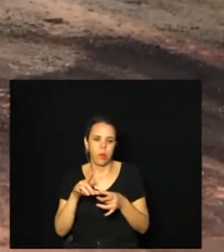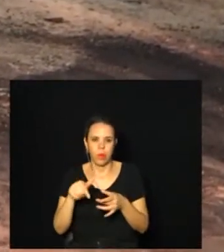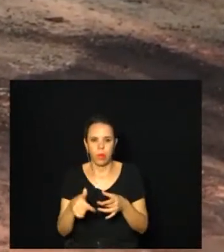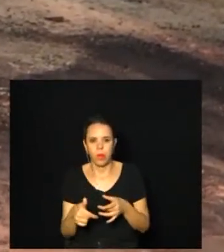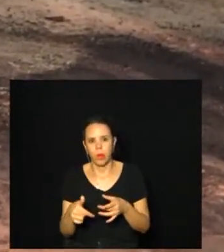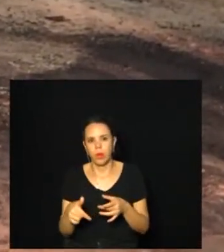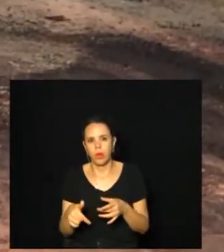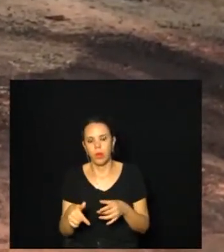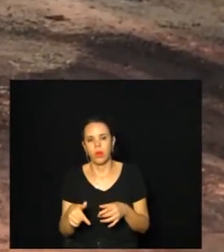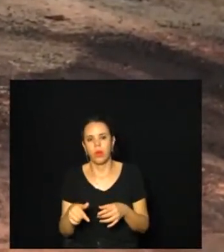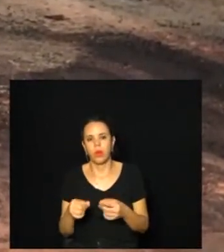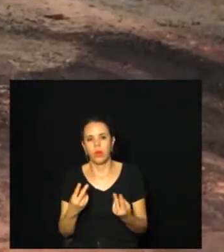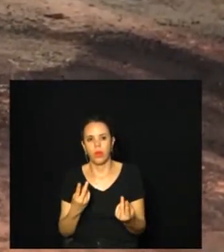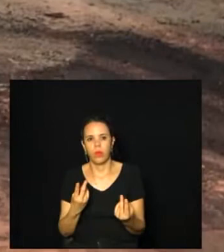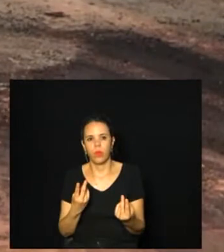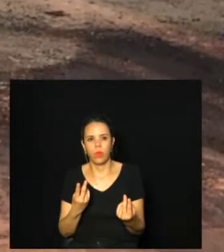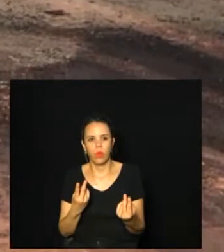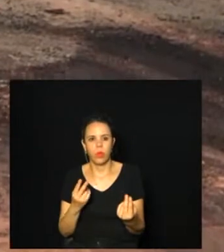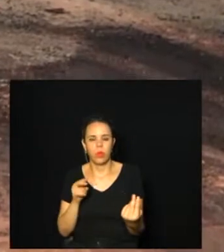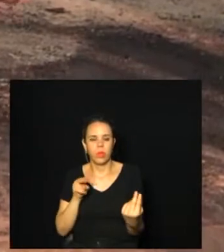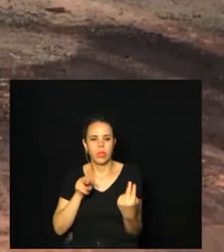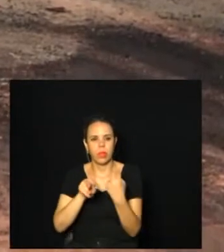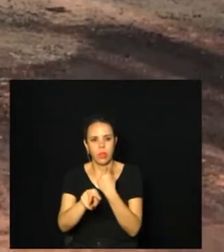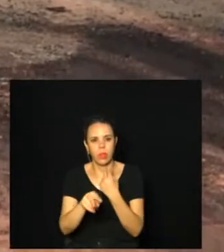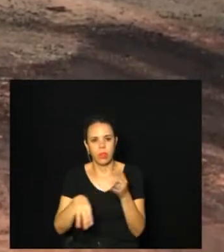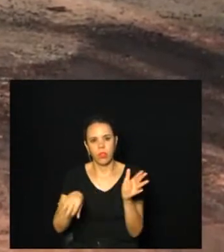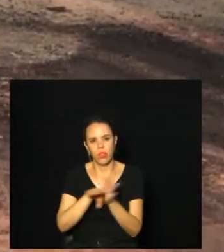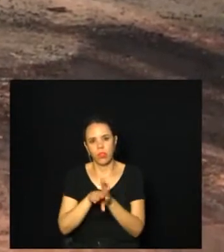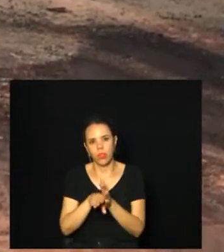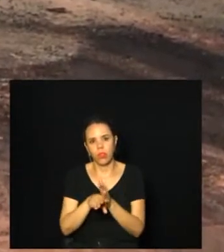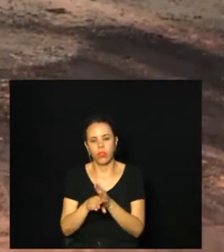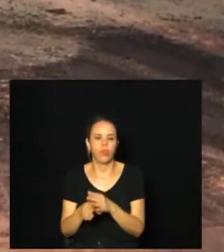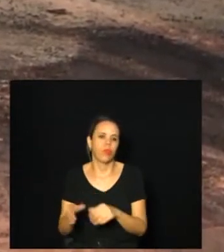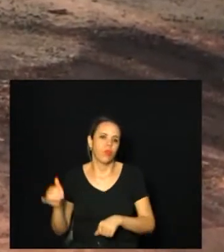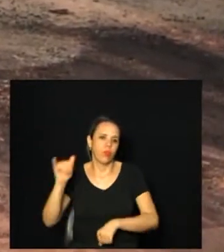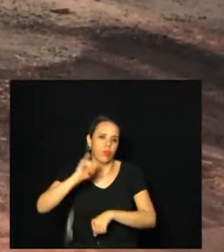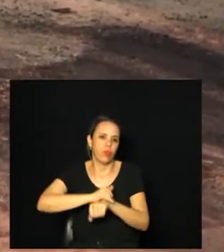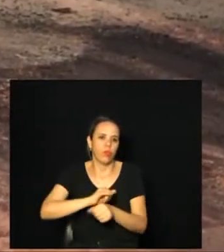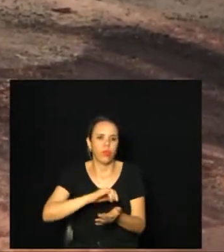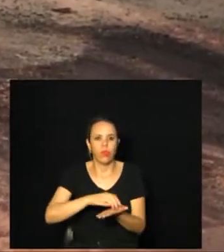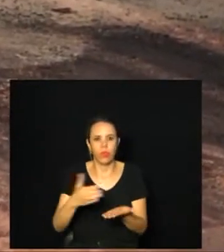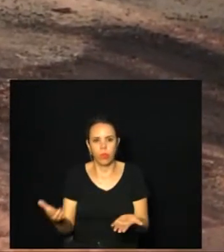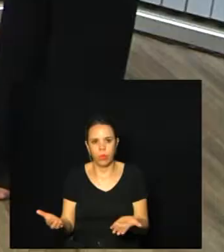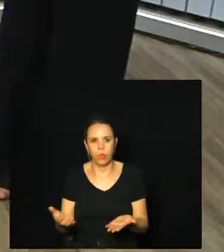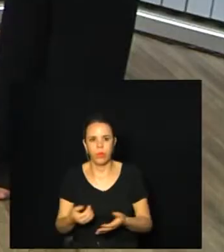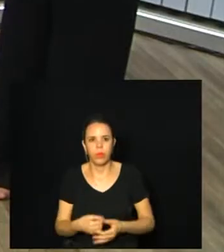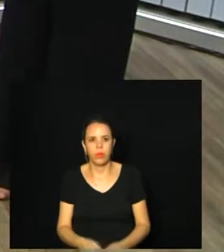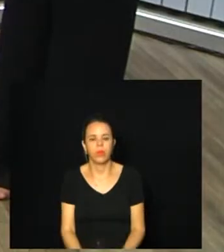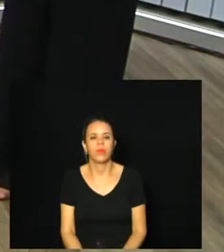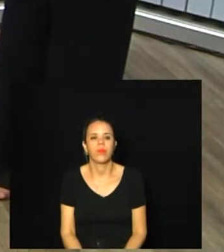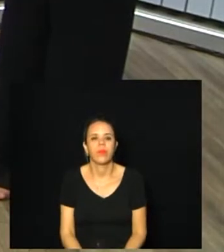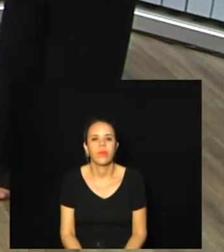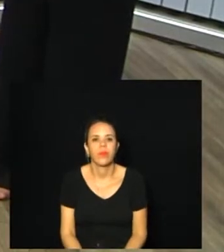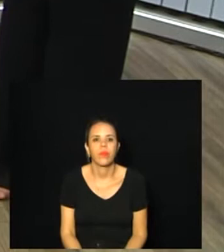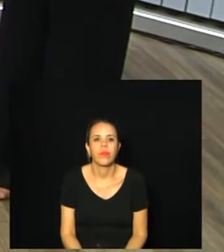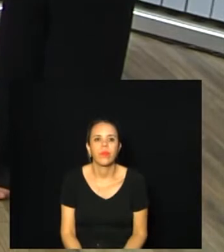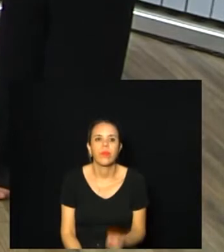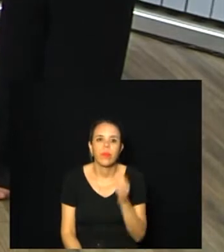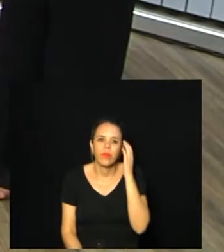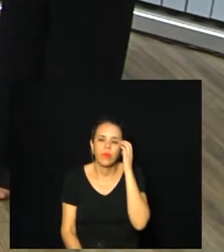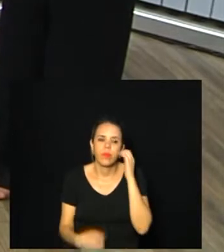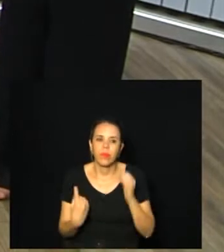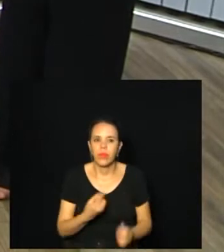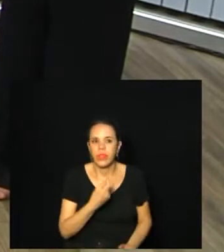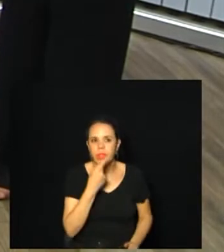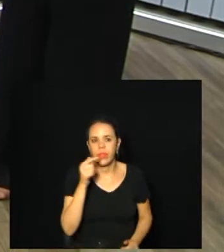vem a duplicação da Miguel Melhado, que chegará até o aeroporto de Viracopos. Mina Abreu, nós falamos